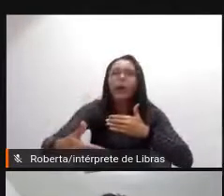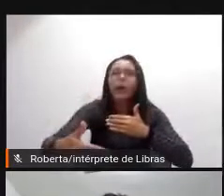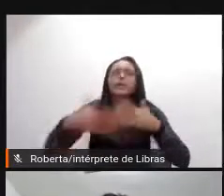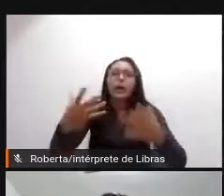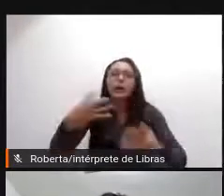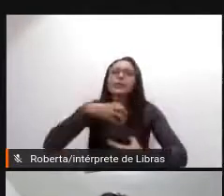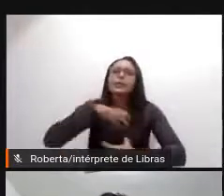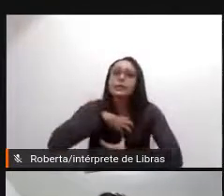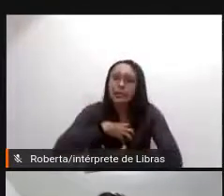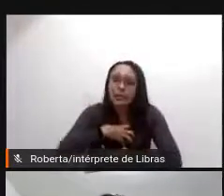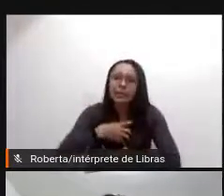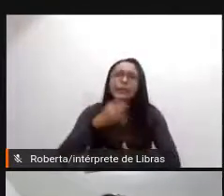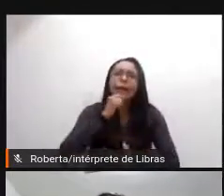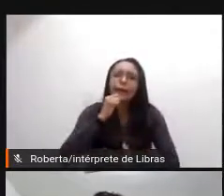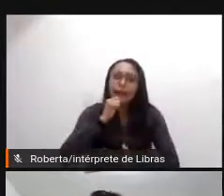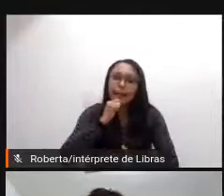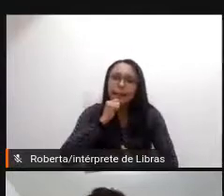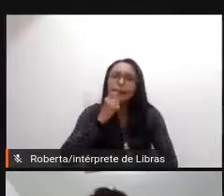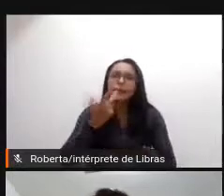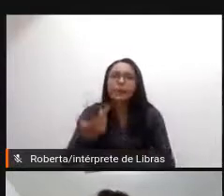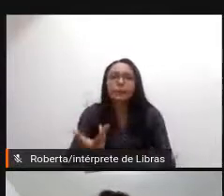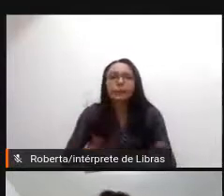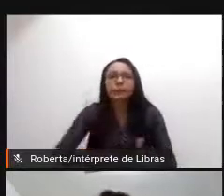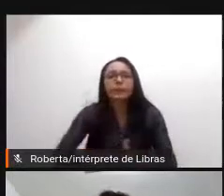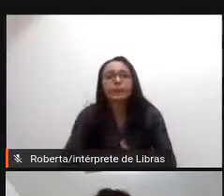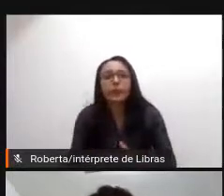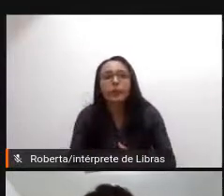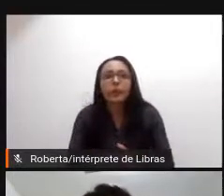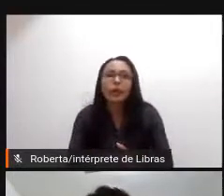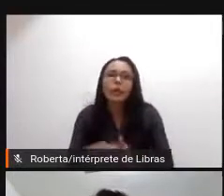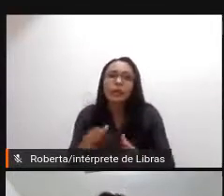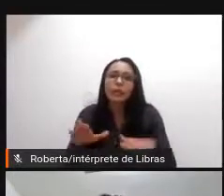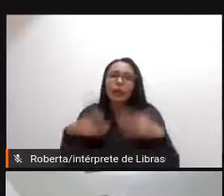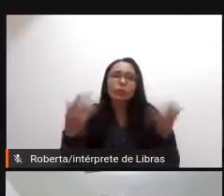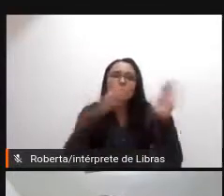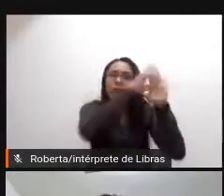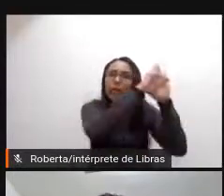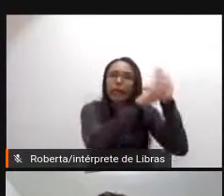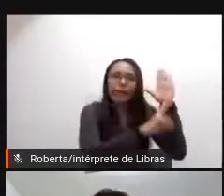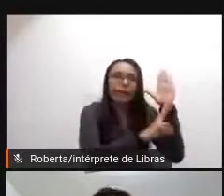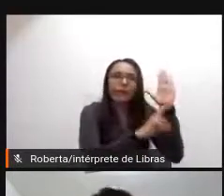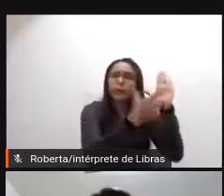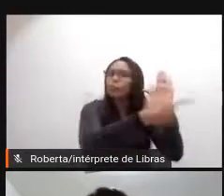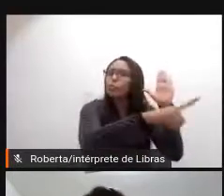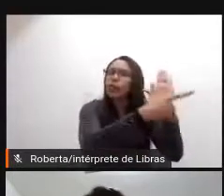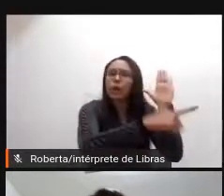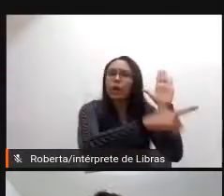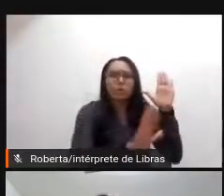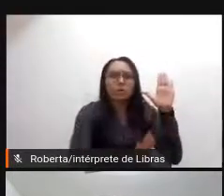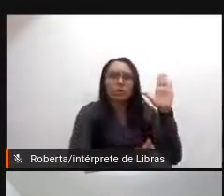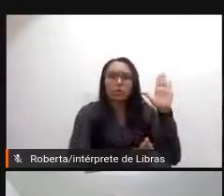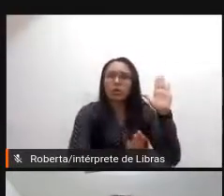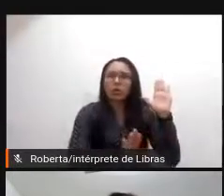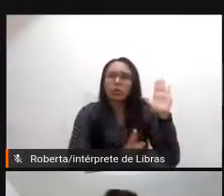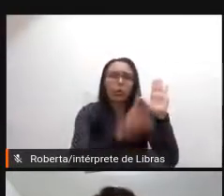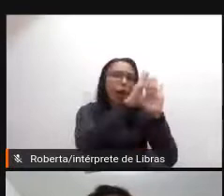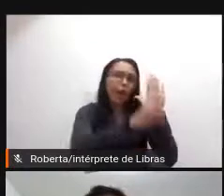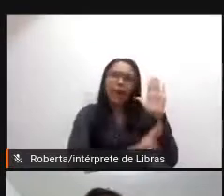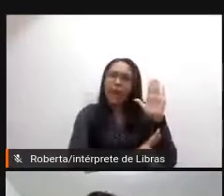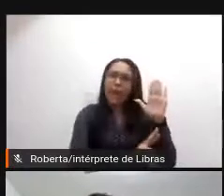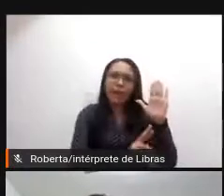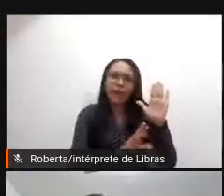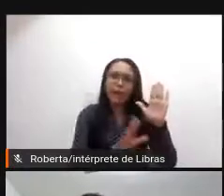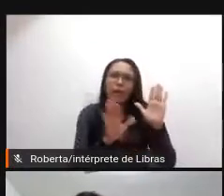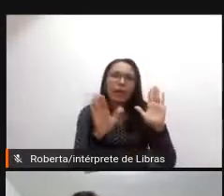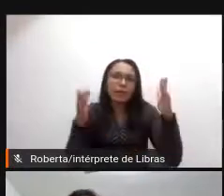os sintomas da doença. Então, não é algo assim, uma regra, uma receita de bolo, que é daquela